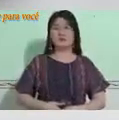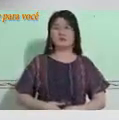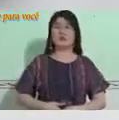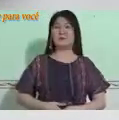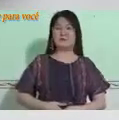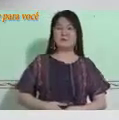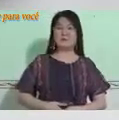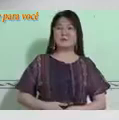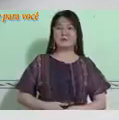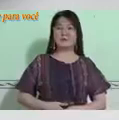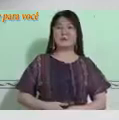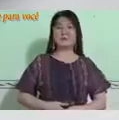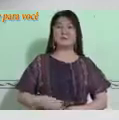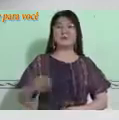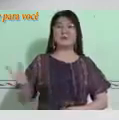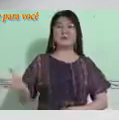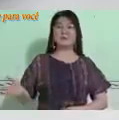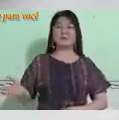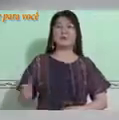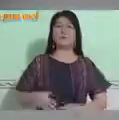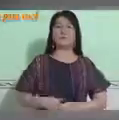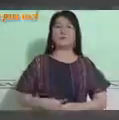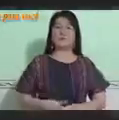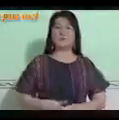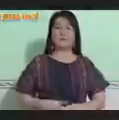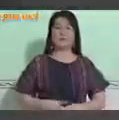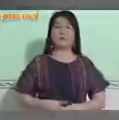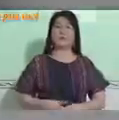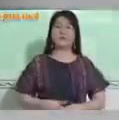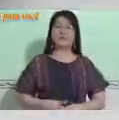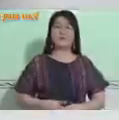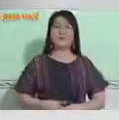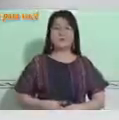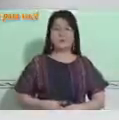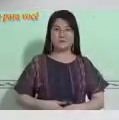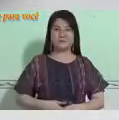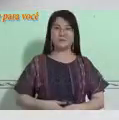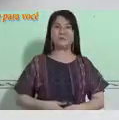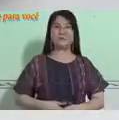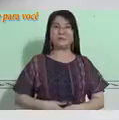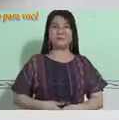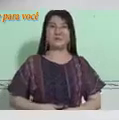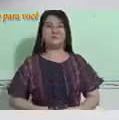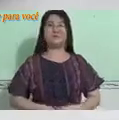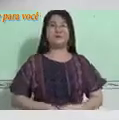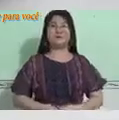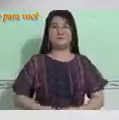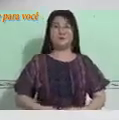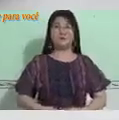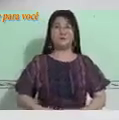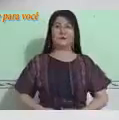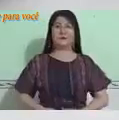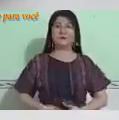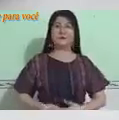INGREDINTES 1 colher de chá de bicarbonato de sódio, 2 colheres de chá de sal marinho, 250 ml de